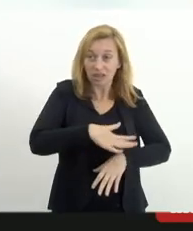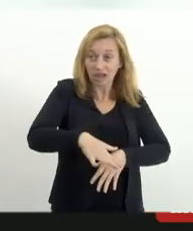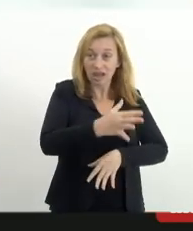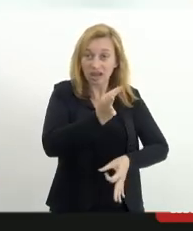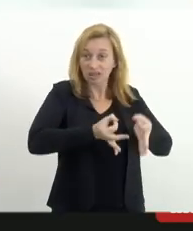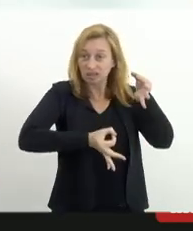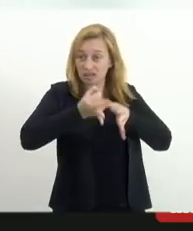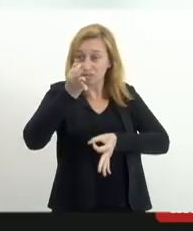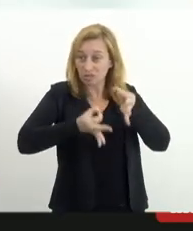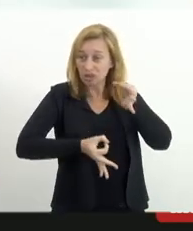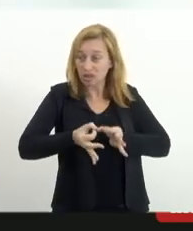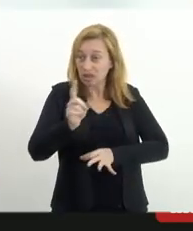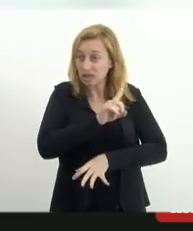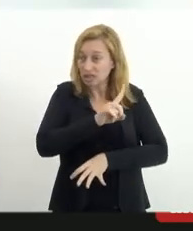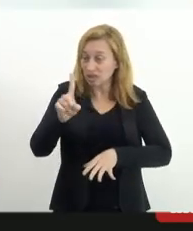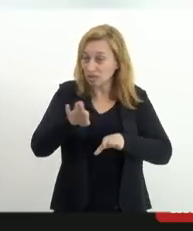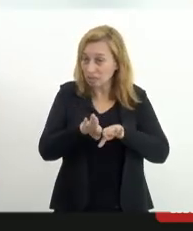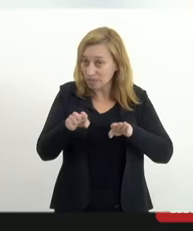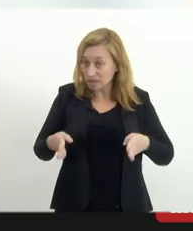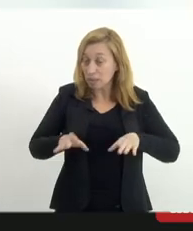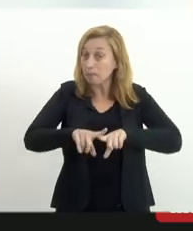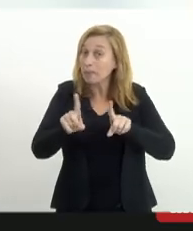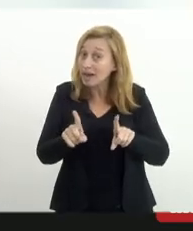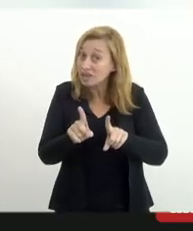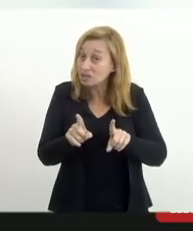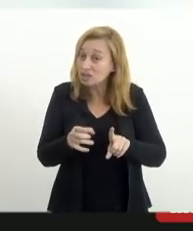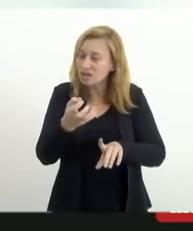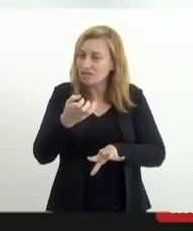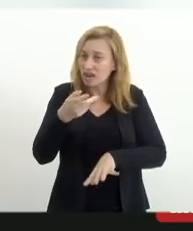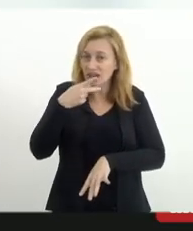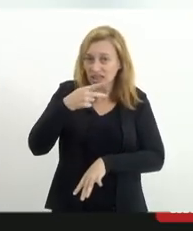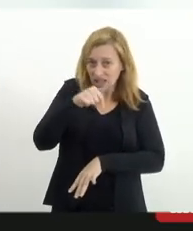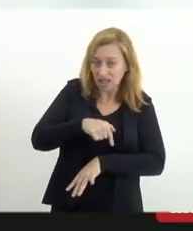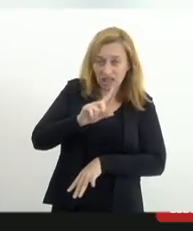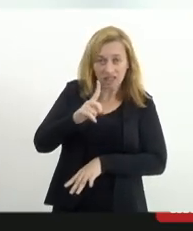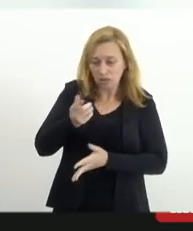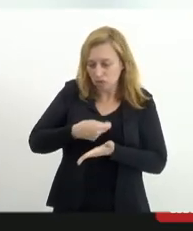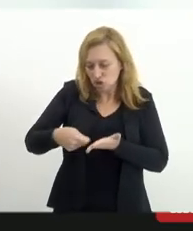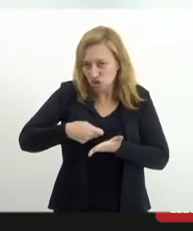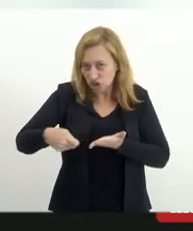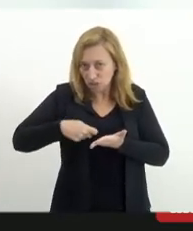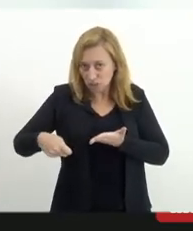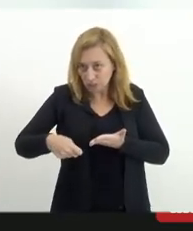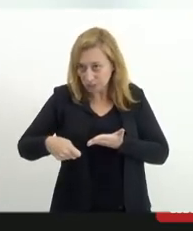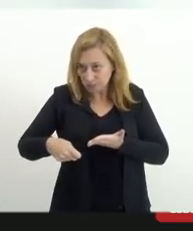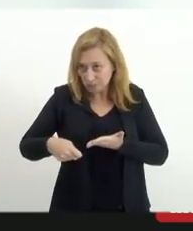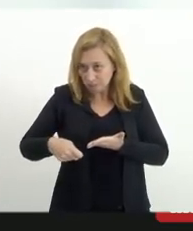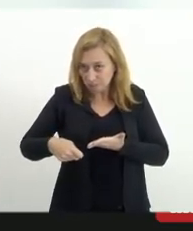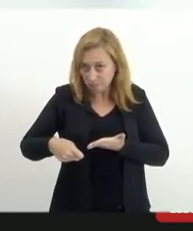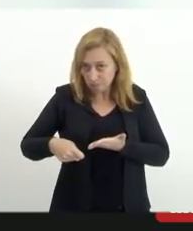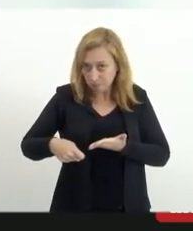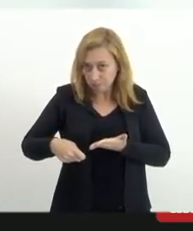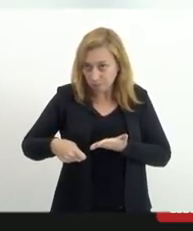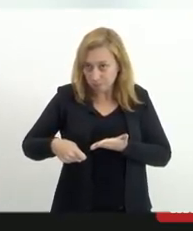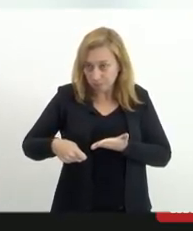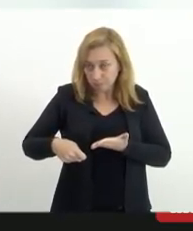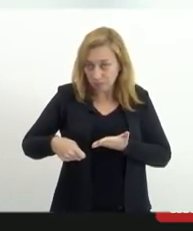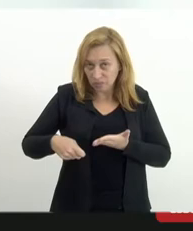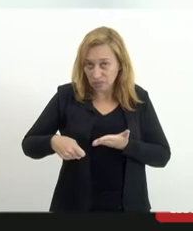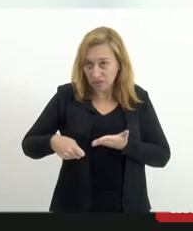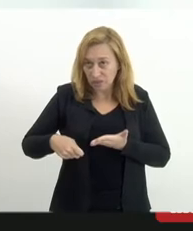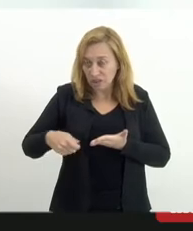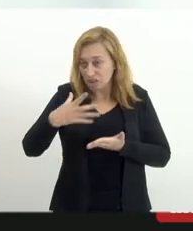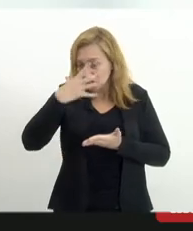não a mesa. Mas o que é dito e não está escrito, né, o vento leva.